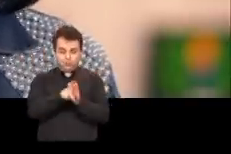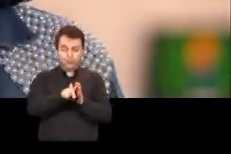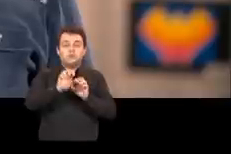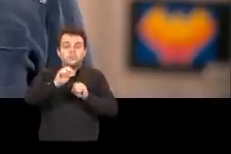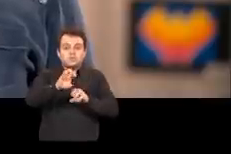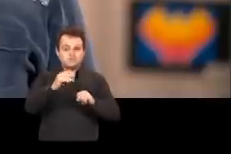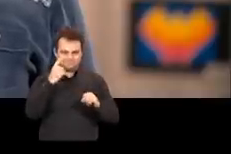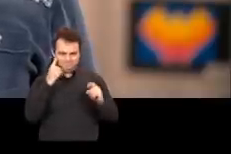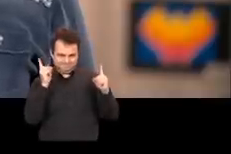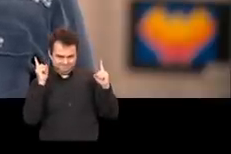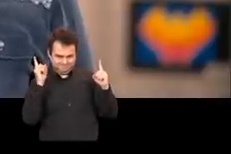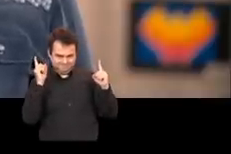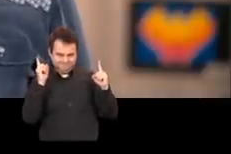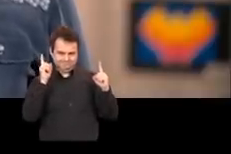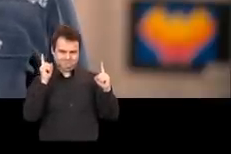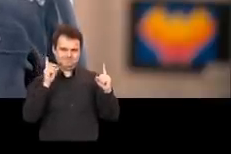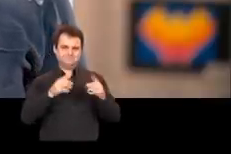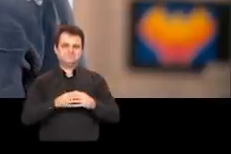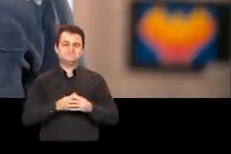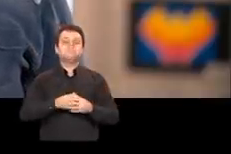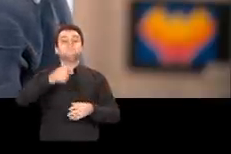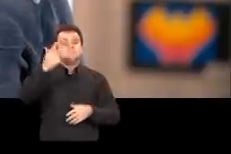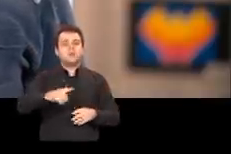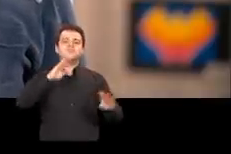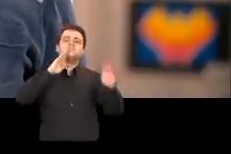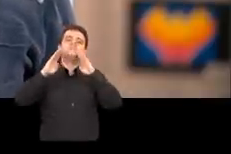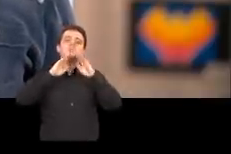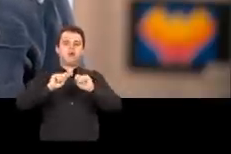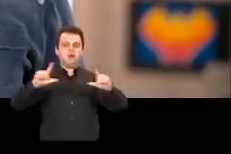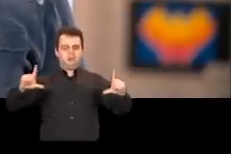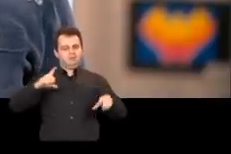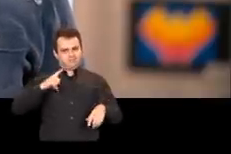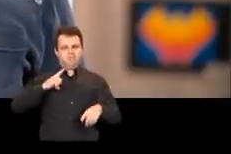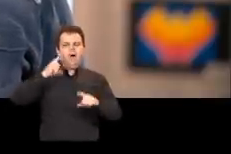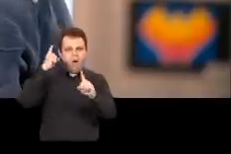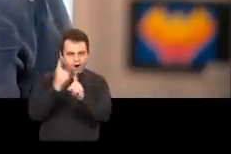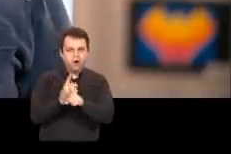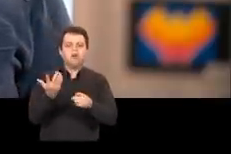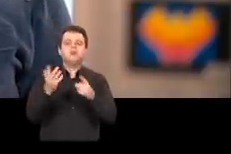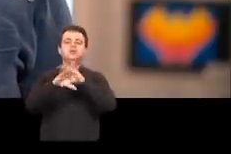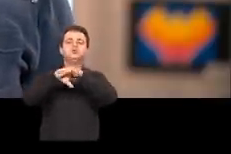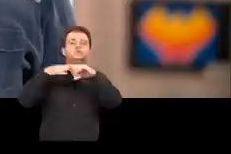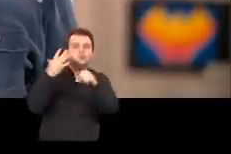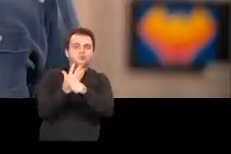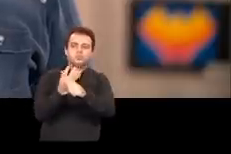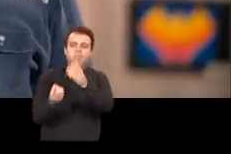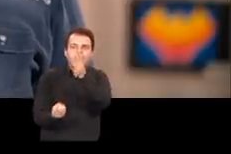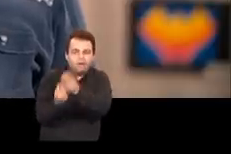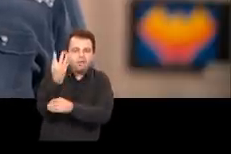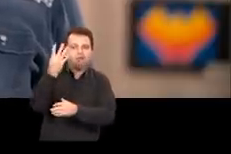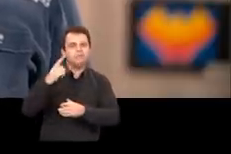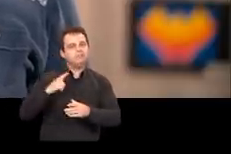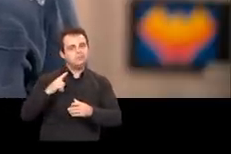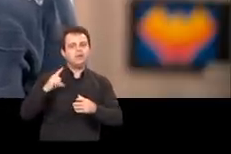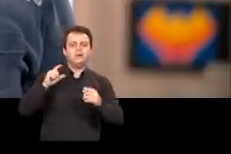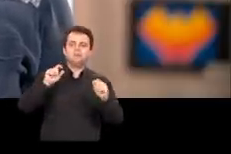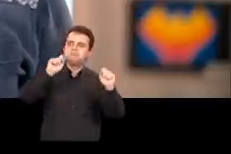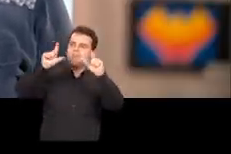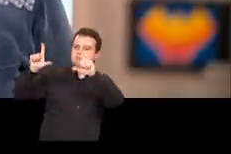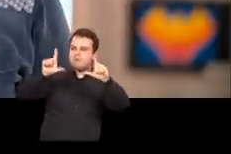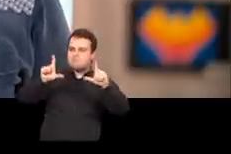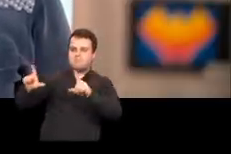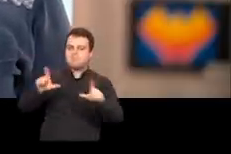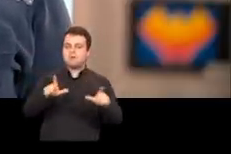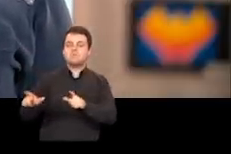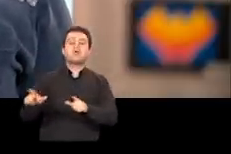Digital, pela página criada no Facebook, no canal do YouTube, que foram criados para atender essa